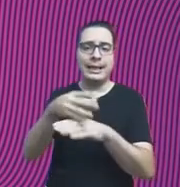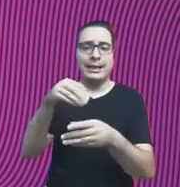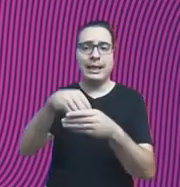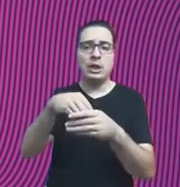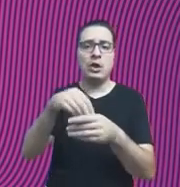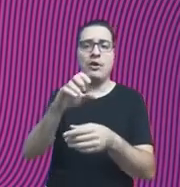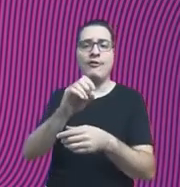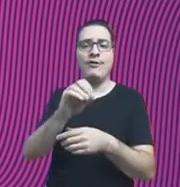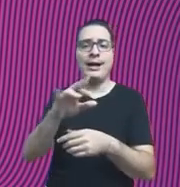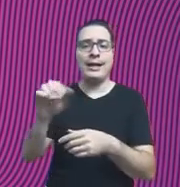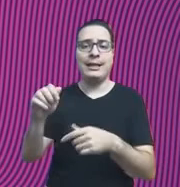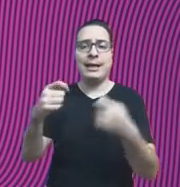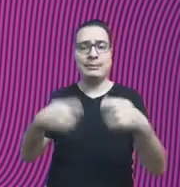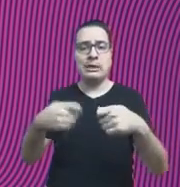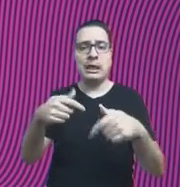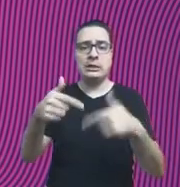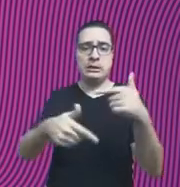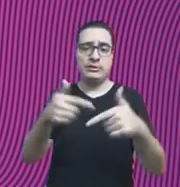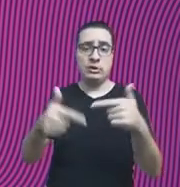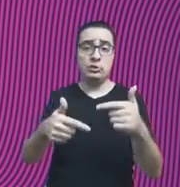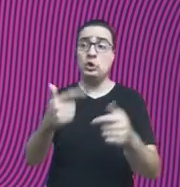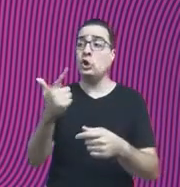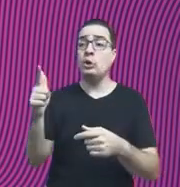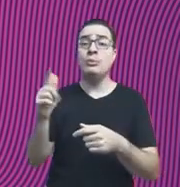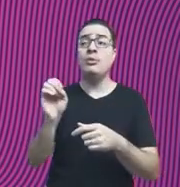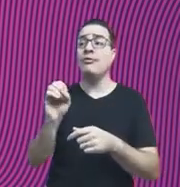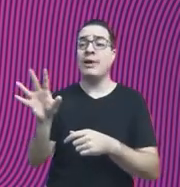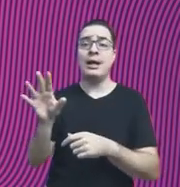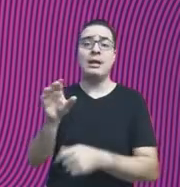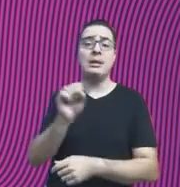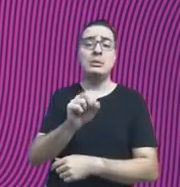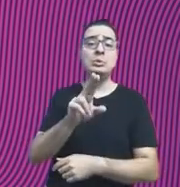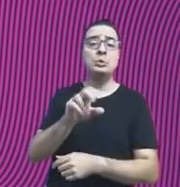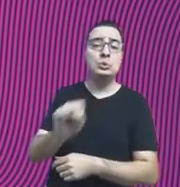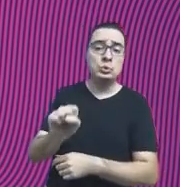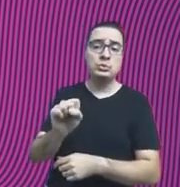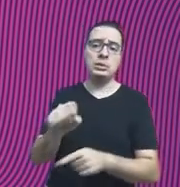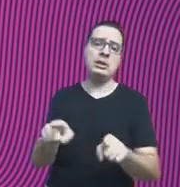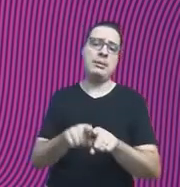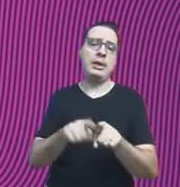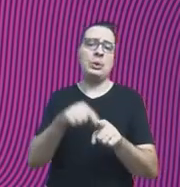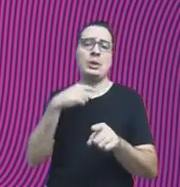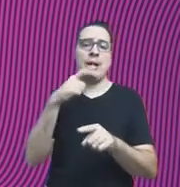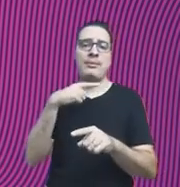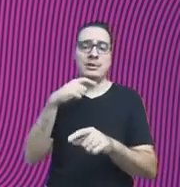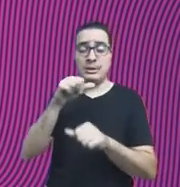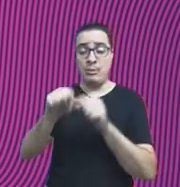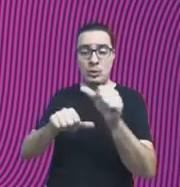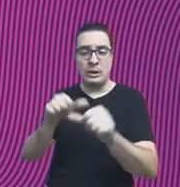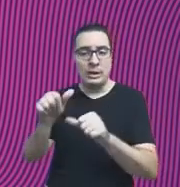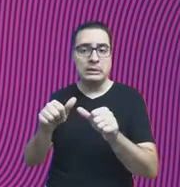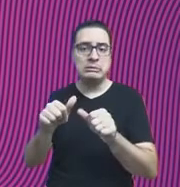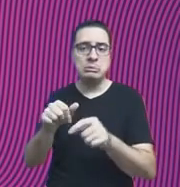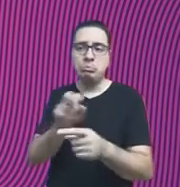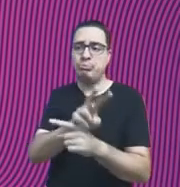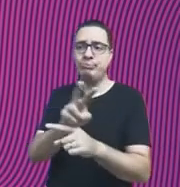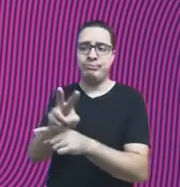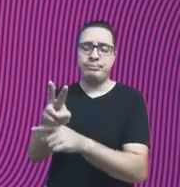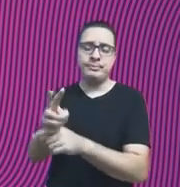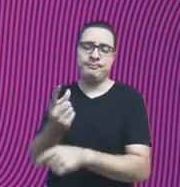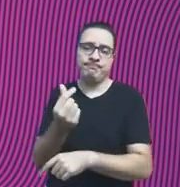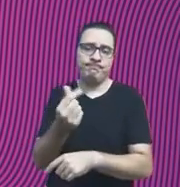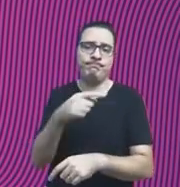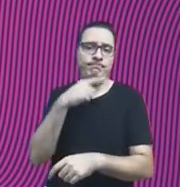todo mundo migra para o SUS, que também não consegue fazer reformas, que também não consegue ser suficiente financeiramente.